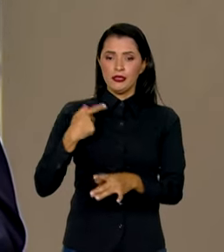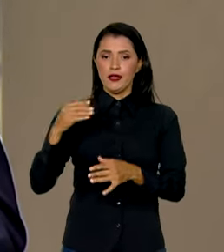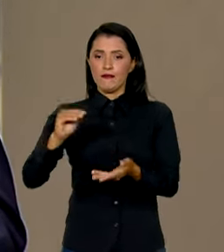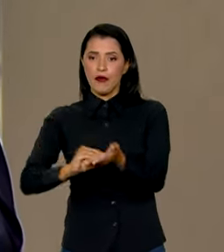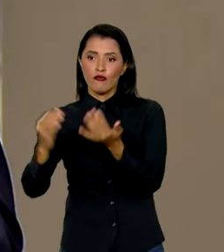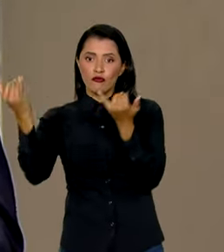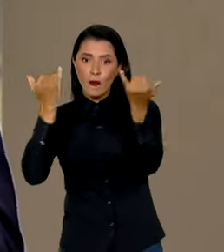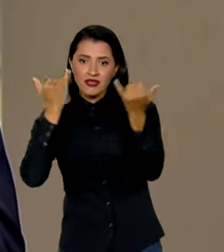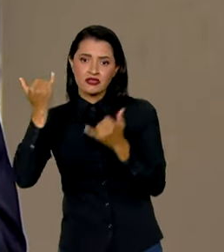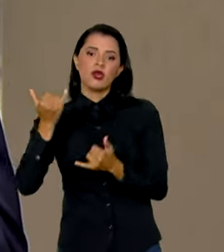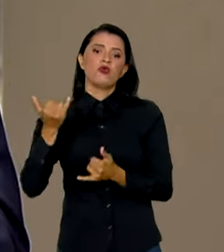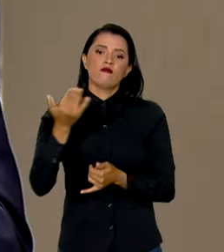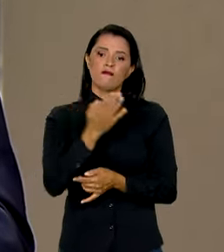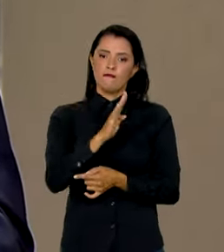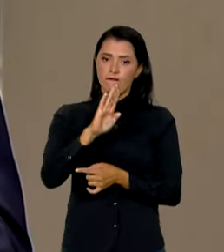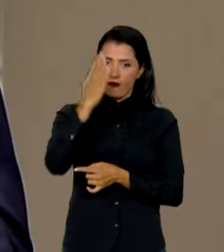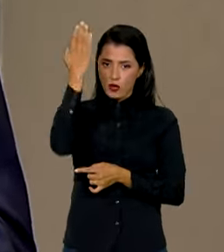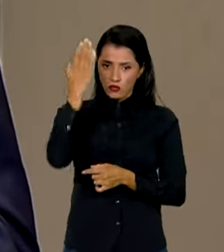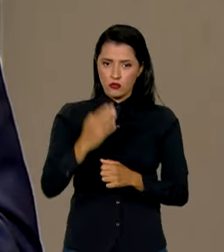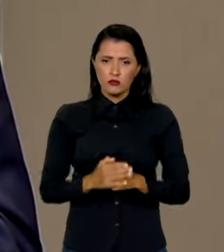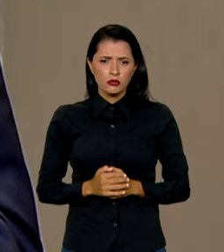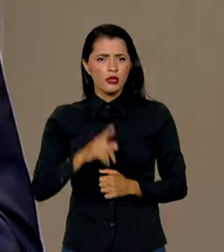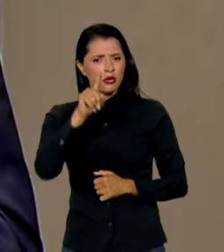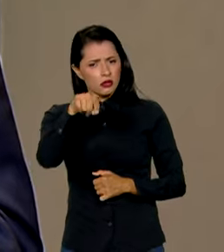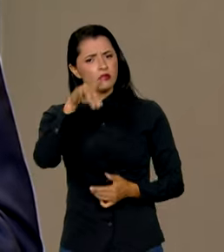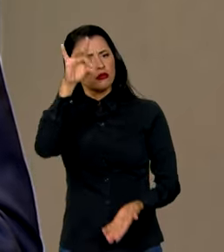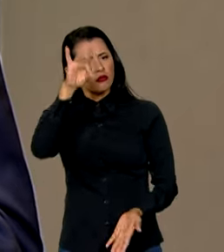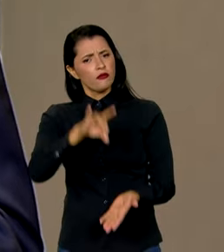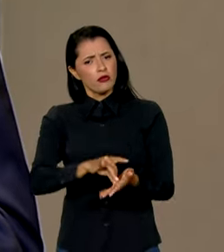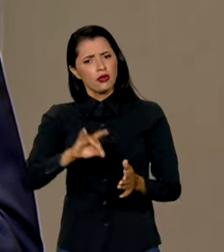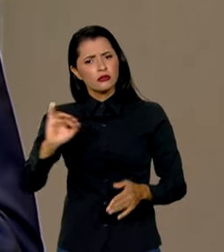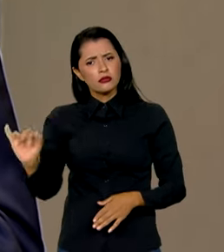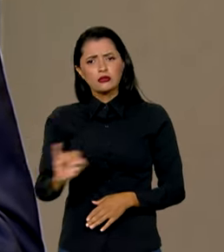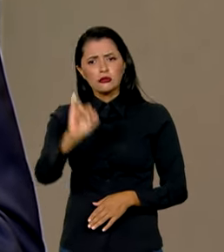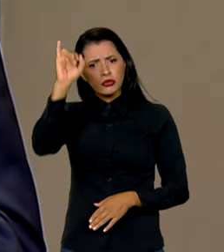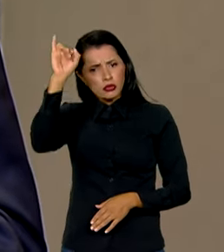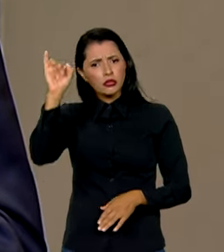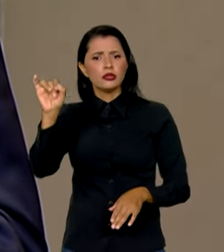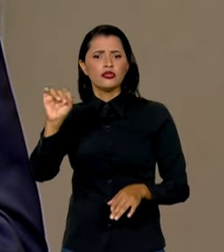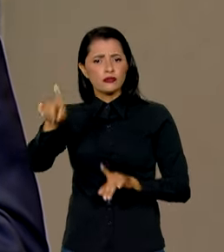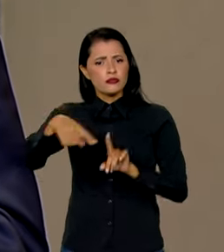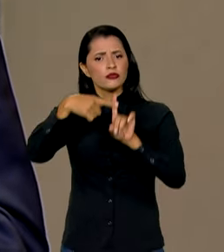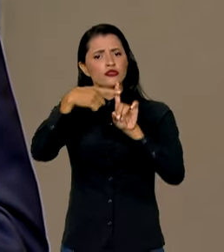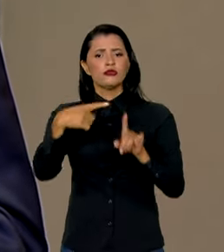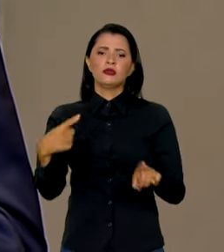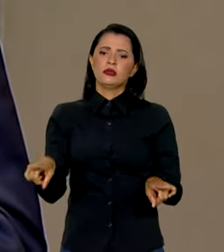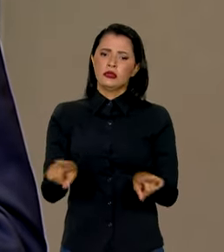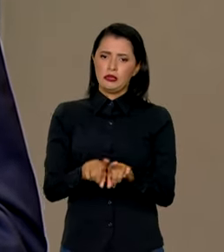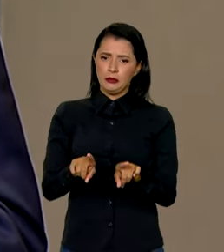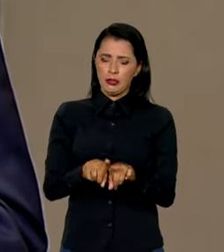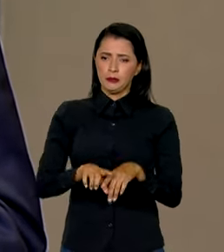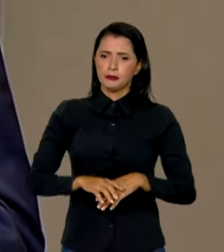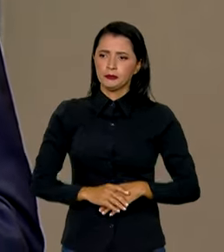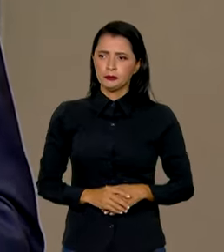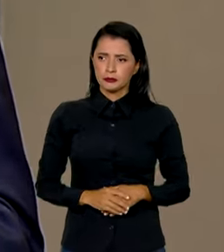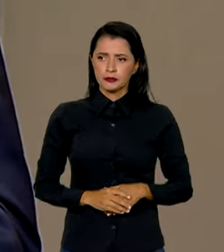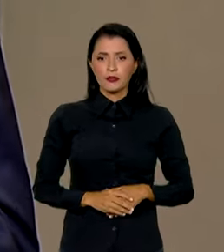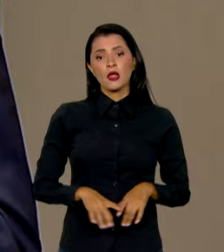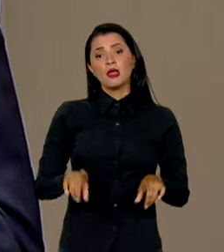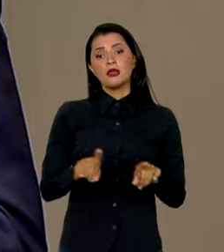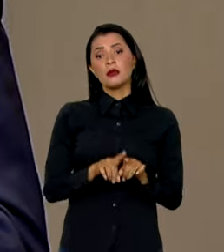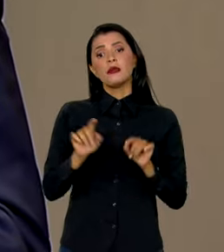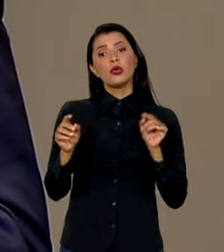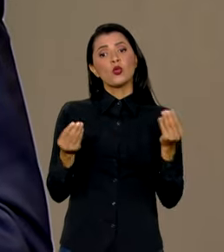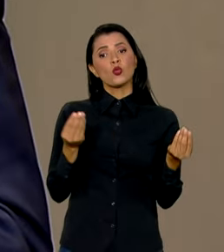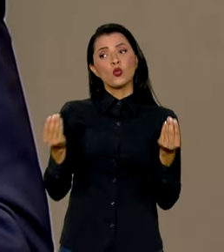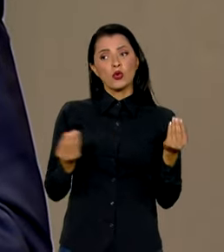desinformação. Então, acho que isso é um fato extremamente relevante, extremamente positivo. Acho também, Luciana,